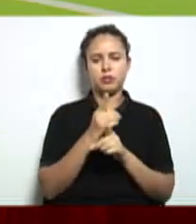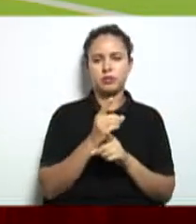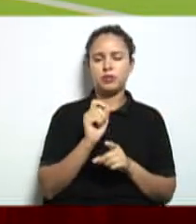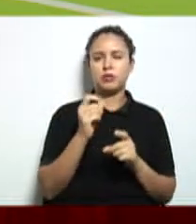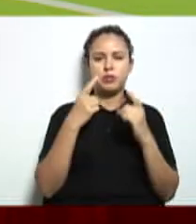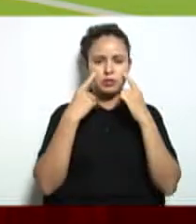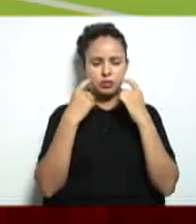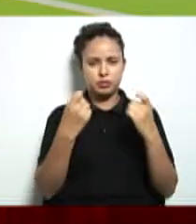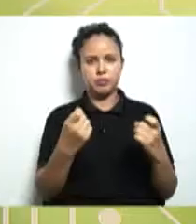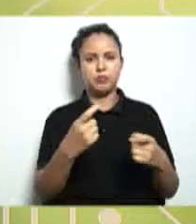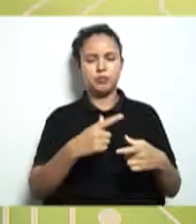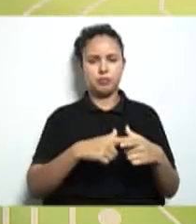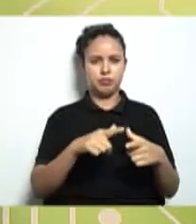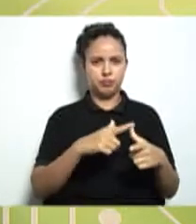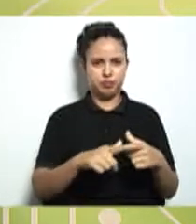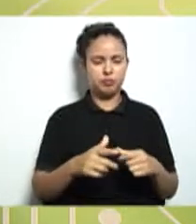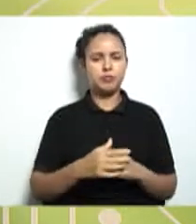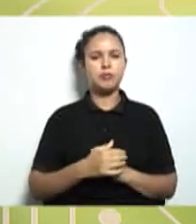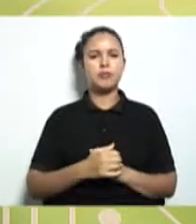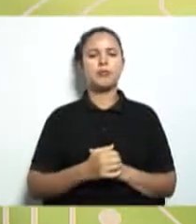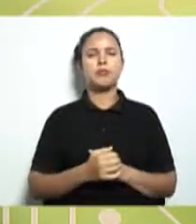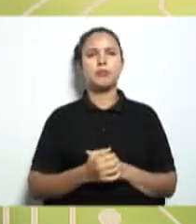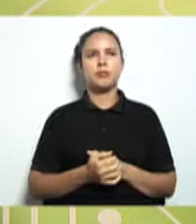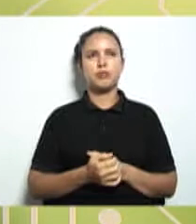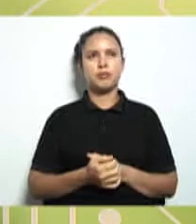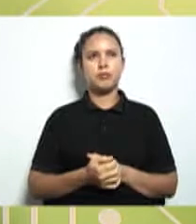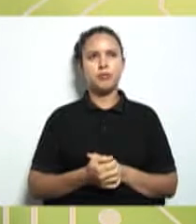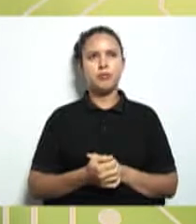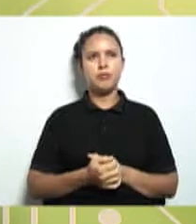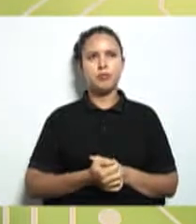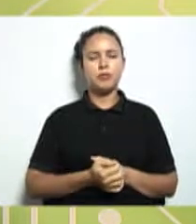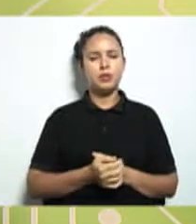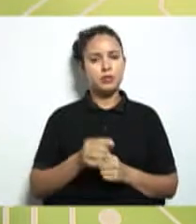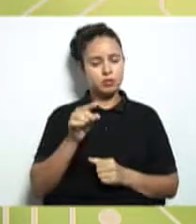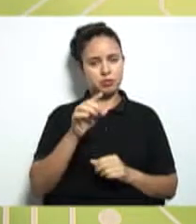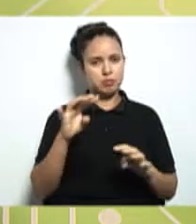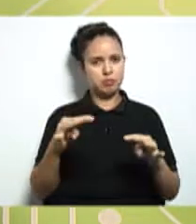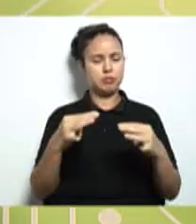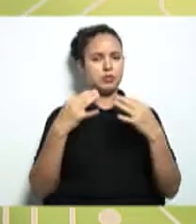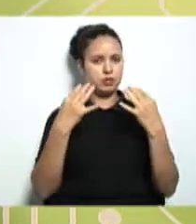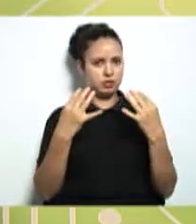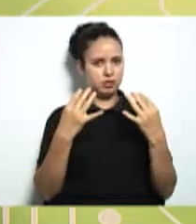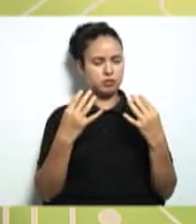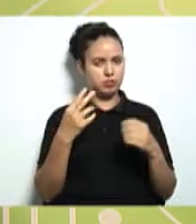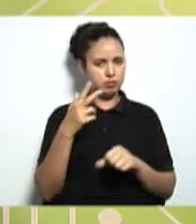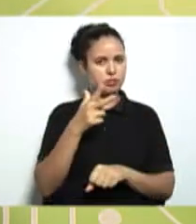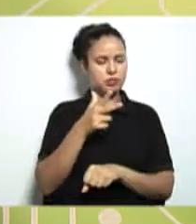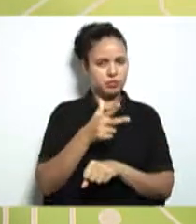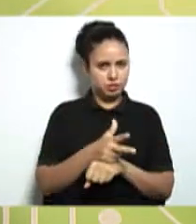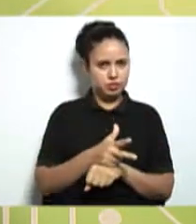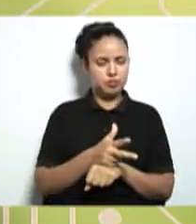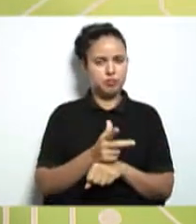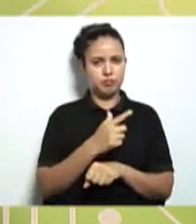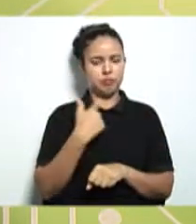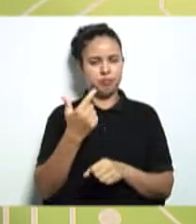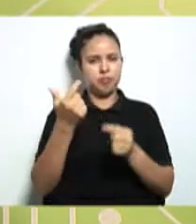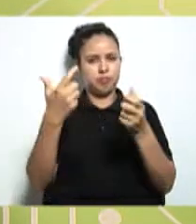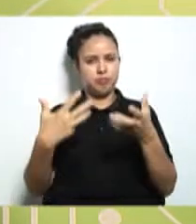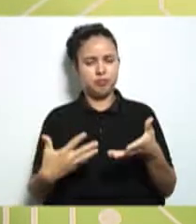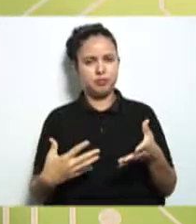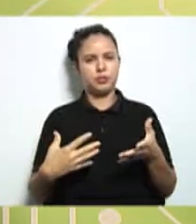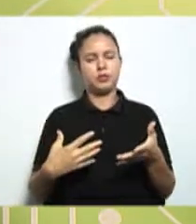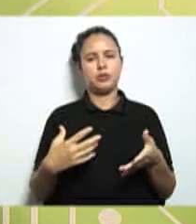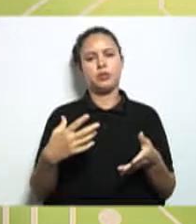do problema. E aí nós perguntamos, vocês prestaram atenção lá naquele vídeo que a gente viu sobre a aplicação do instrumento